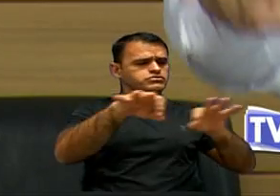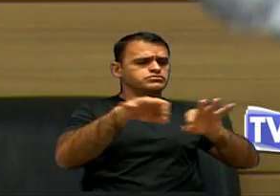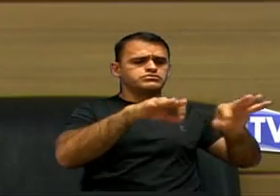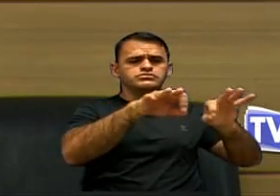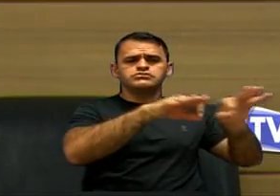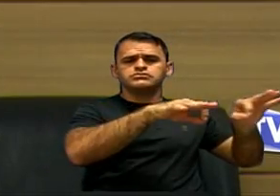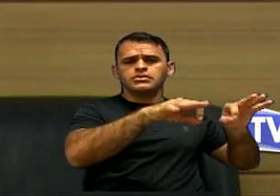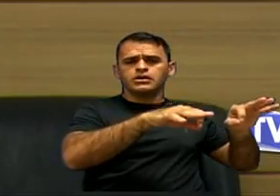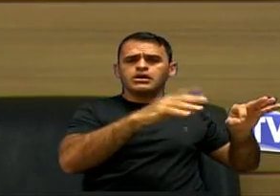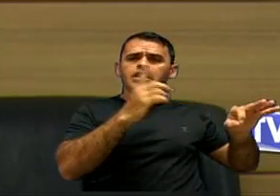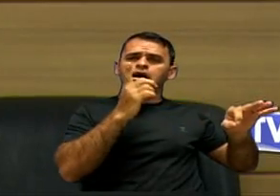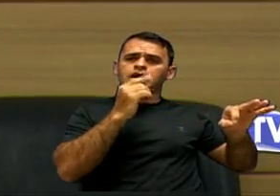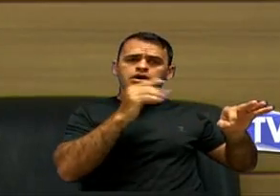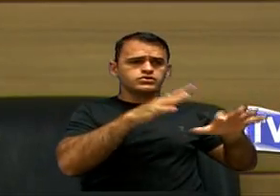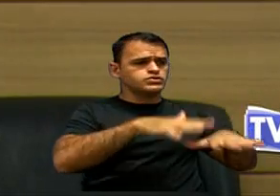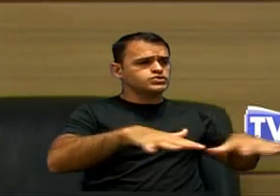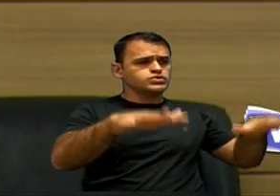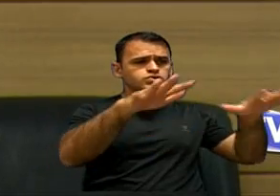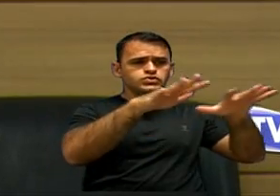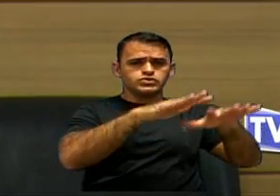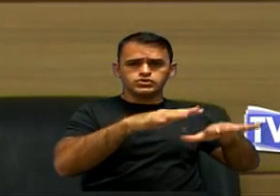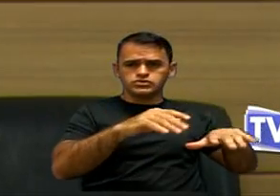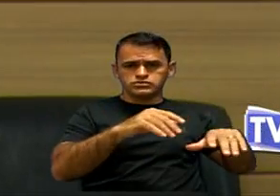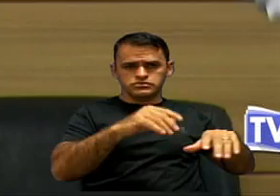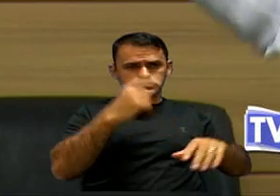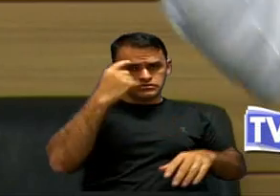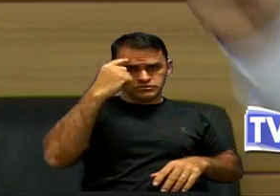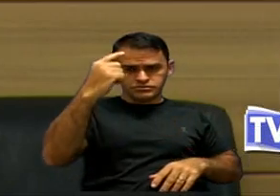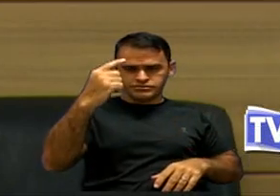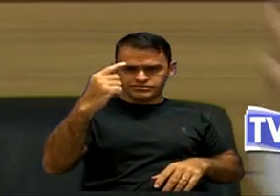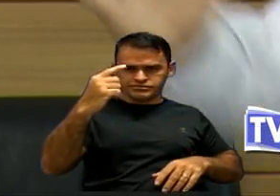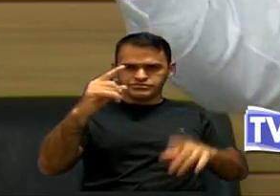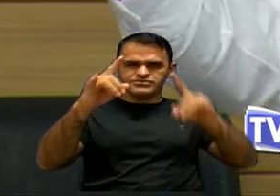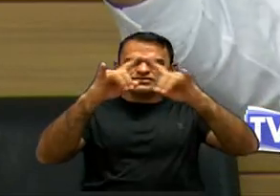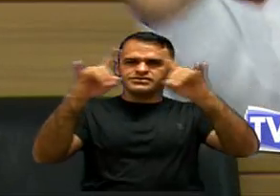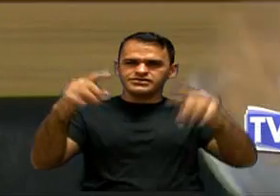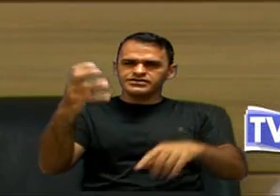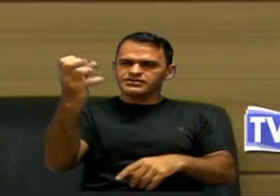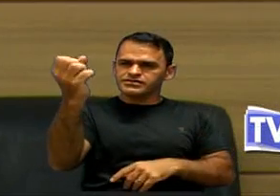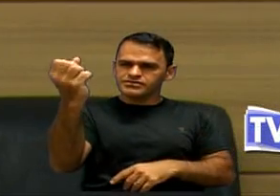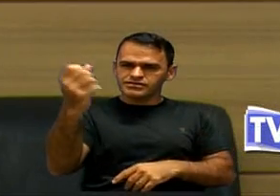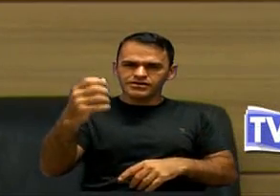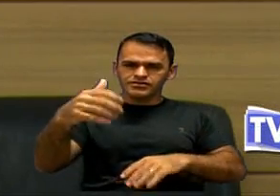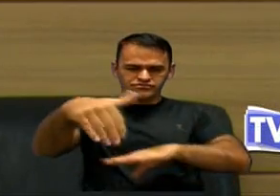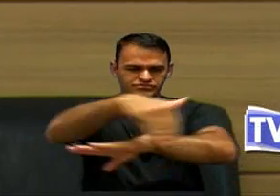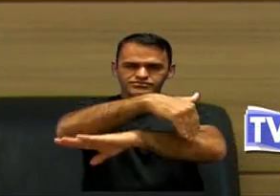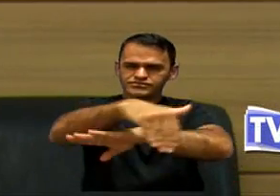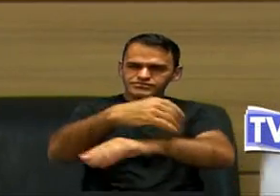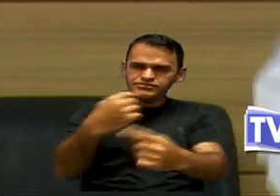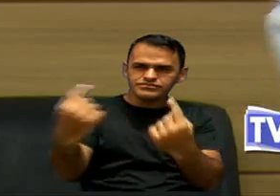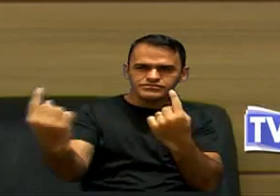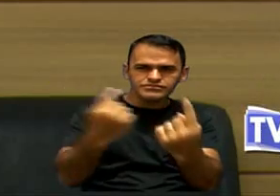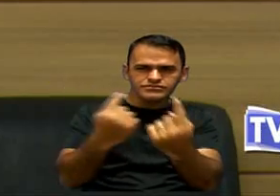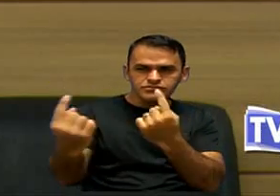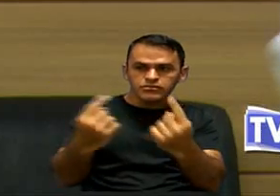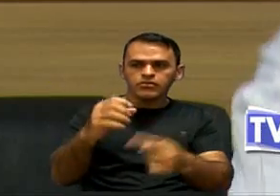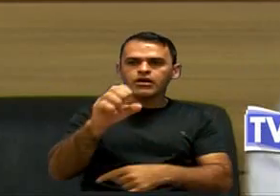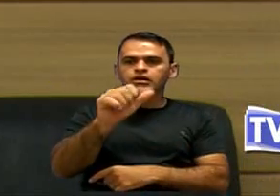quê? Porque instalaram a Toyota na beira da Castelo e levaram água para lá. A prefeitura, o SAI, fez um